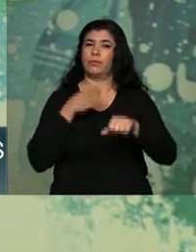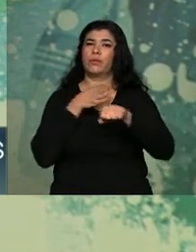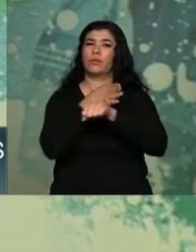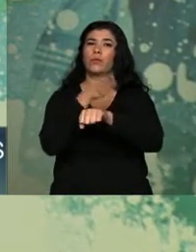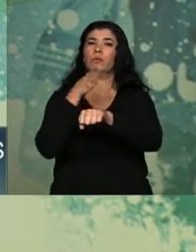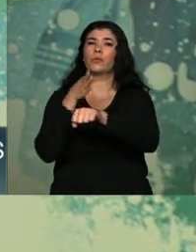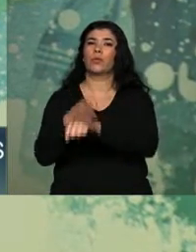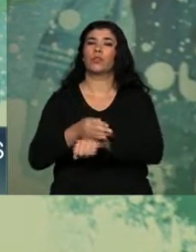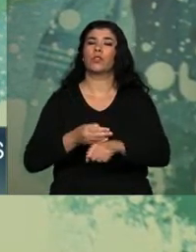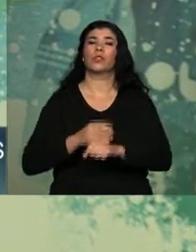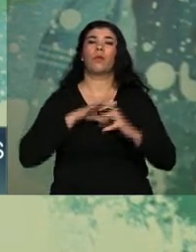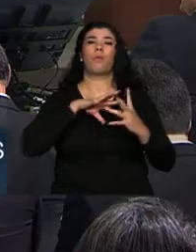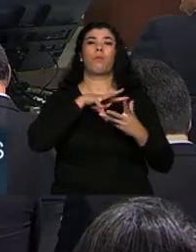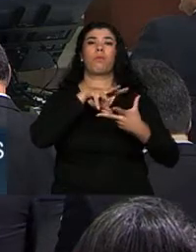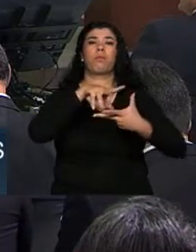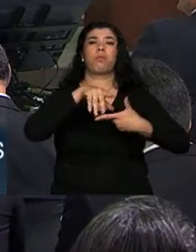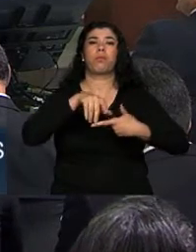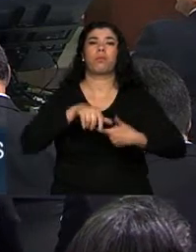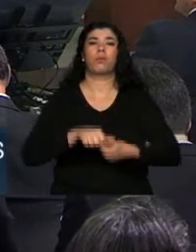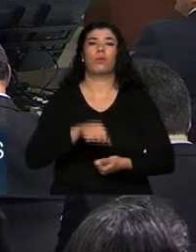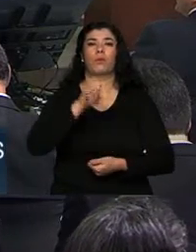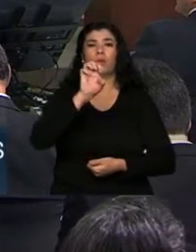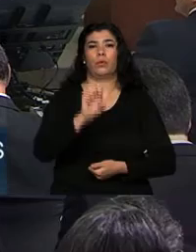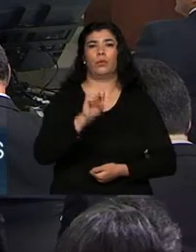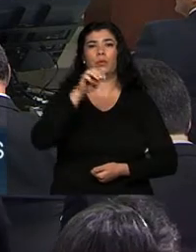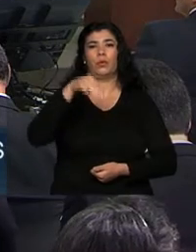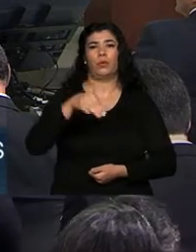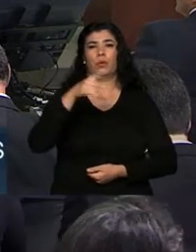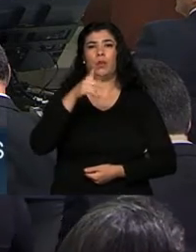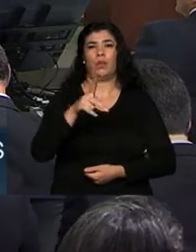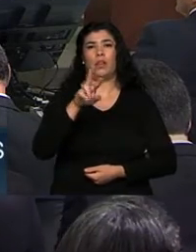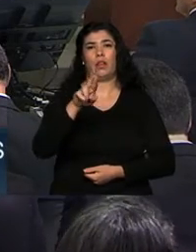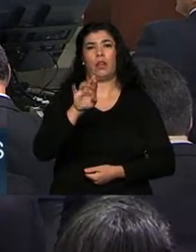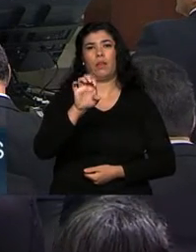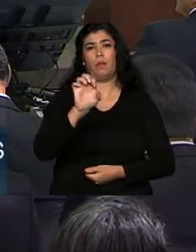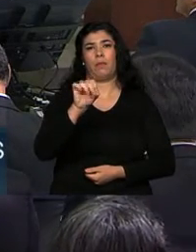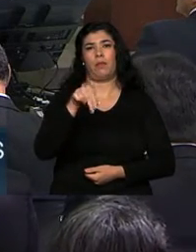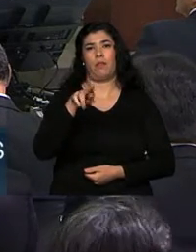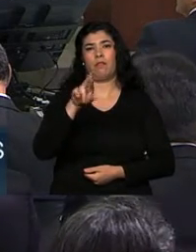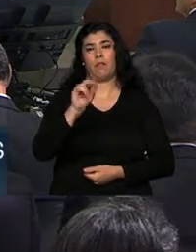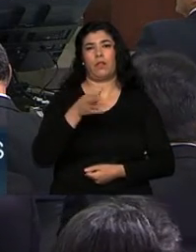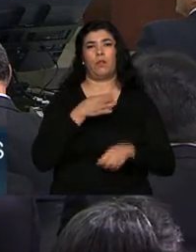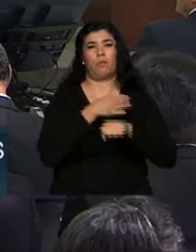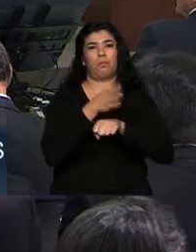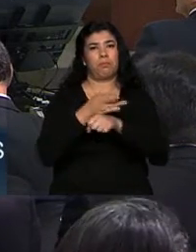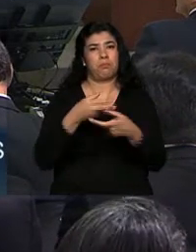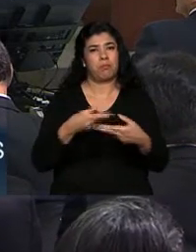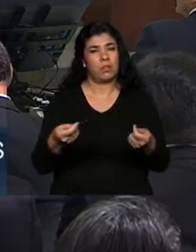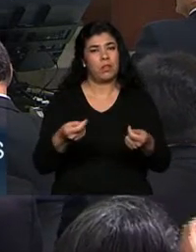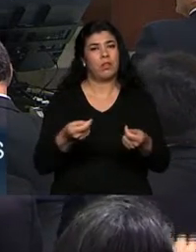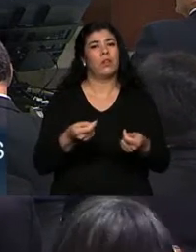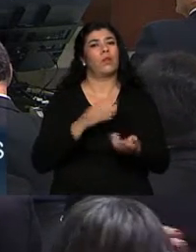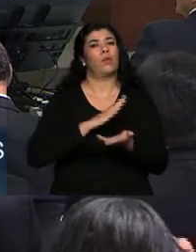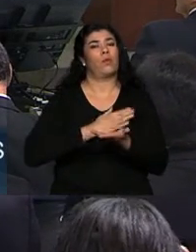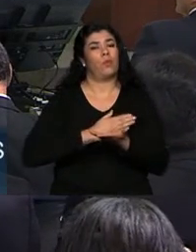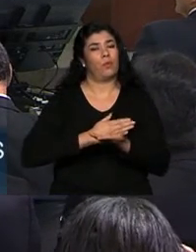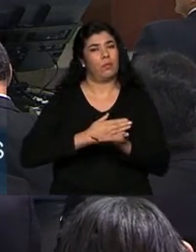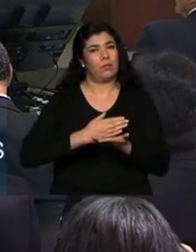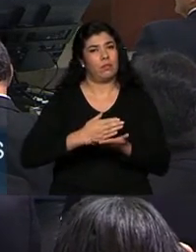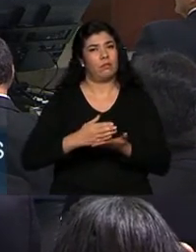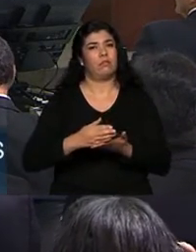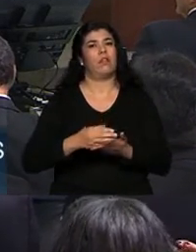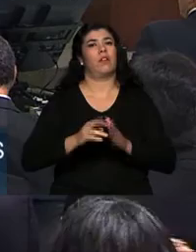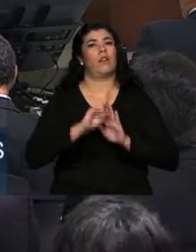para o mundo do empreendedorismo. Com a formalização, passaram a emitir nota fiscal, ter